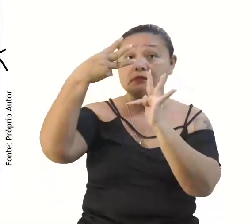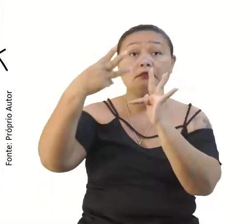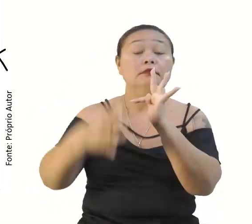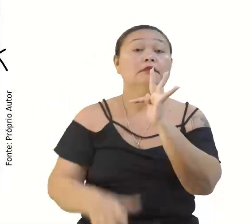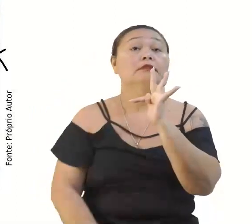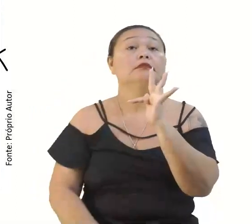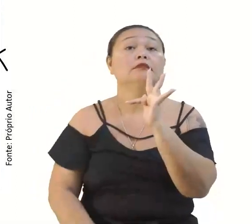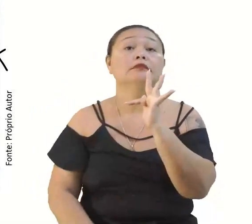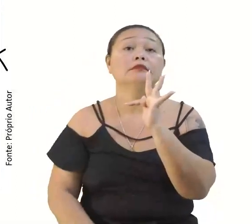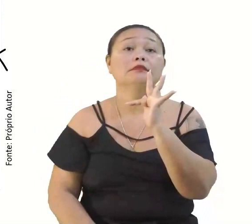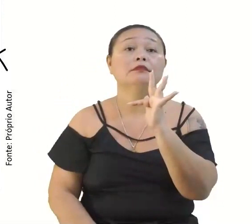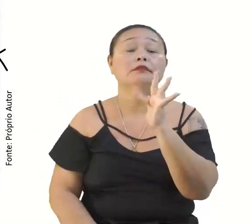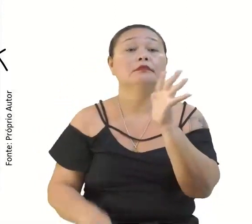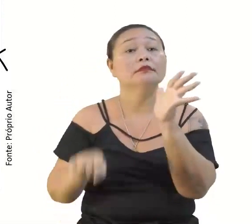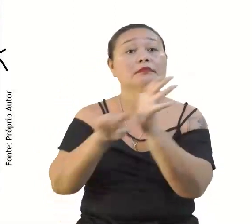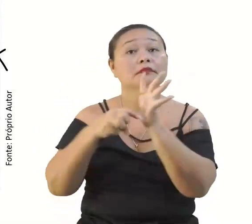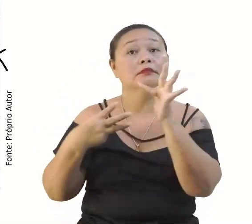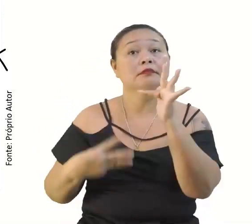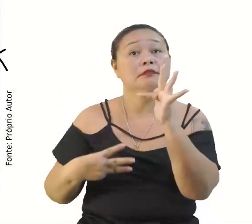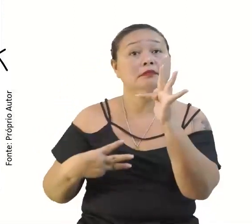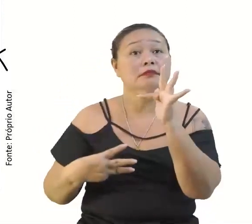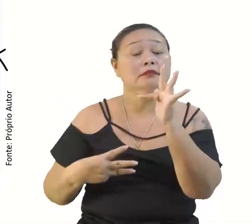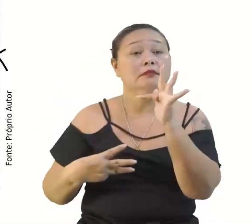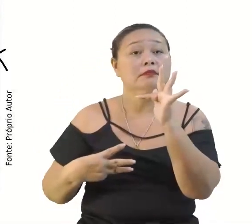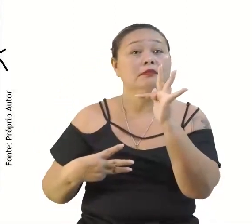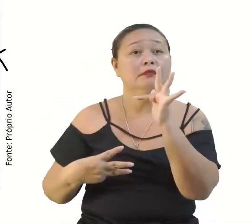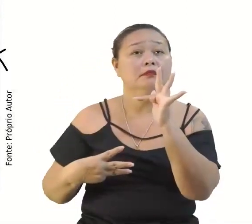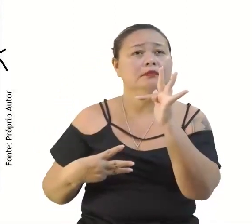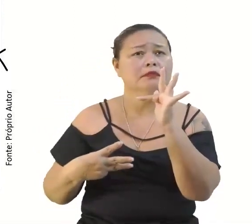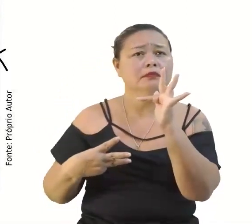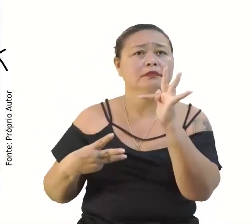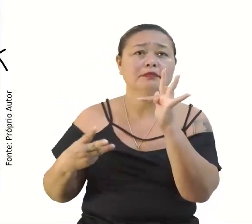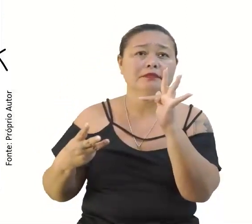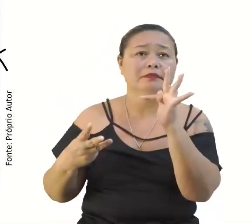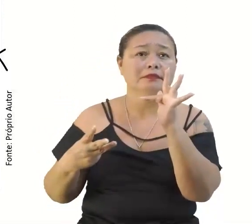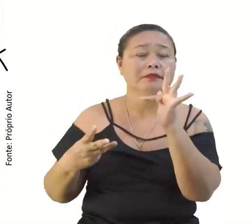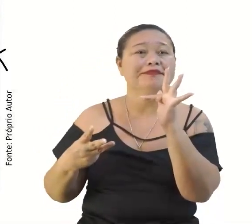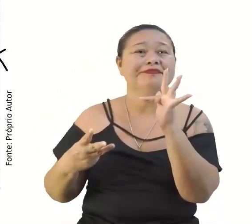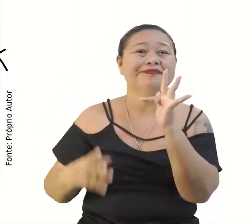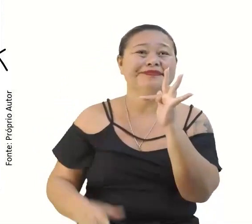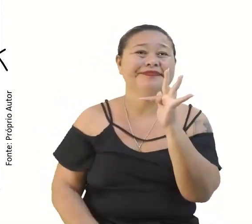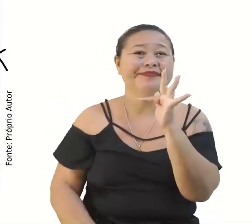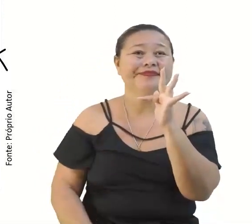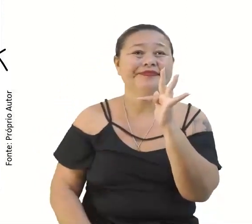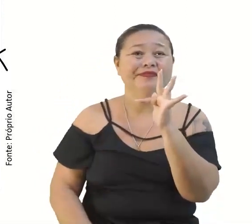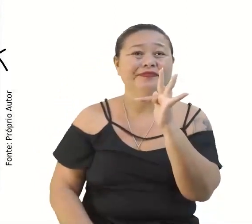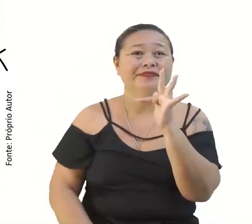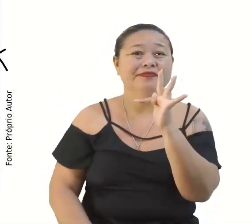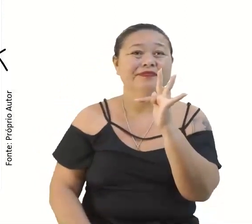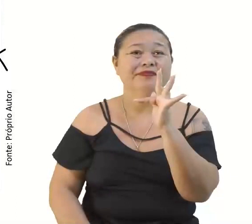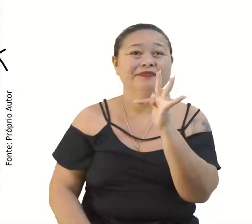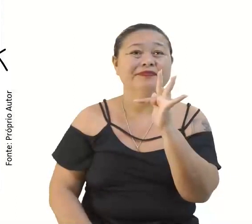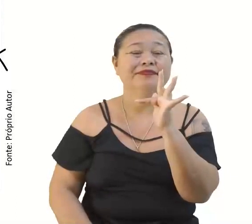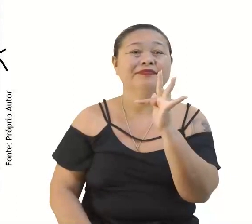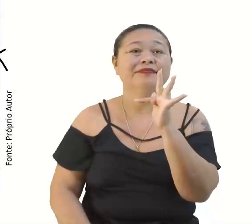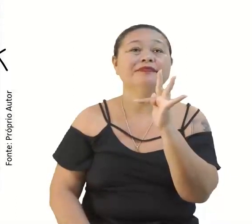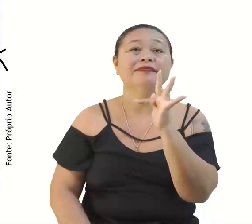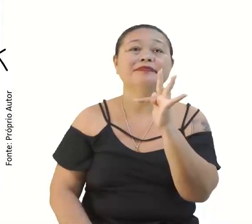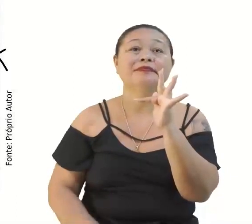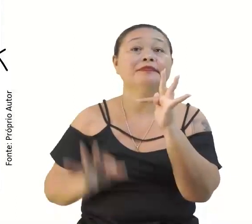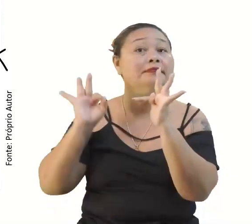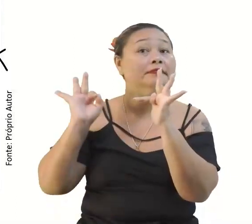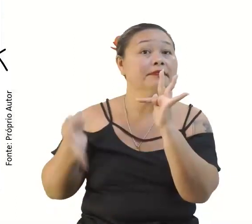Menos 2 e menos 3. Vou apagar aquele ali, né? Que eu não gosto de coisa de borrado. Vamos lá, menos 2,